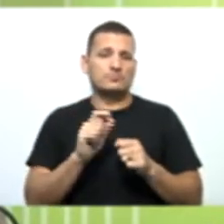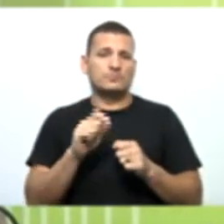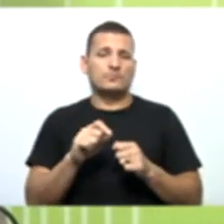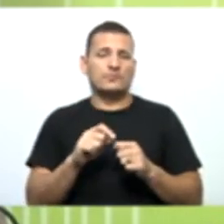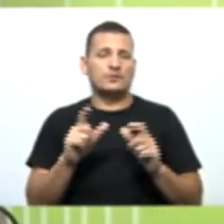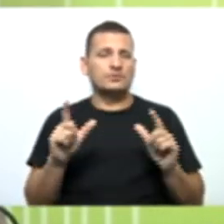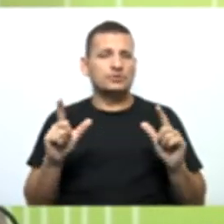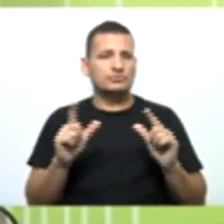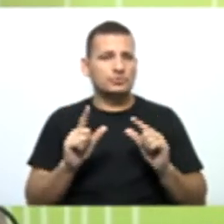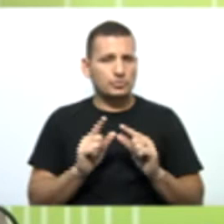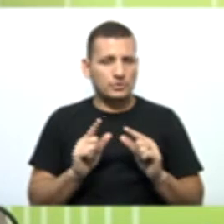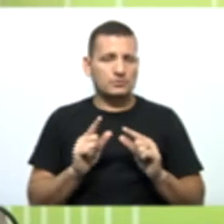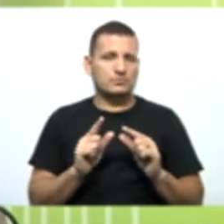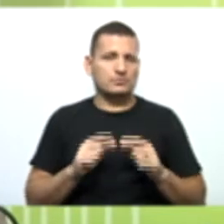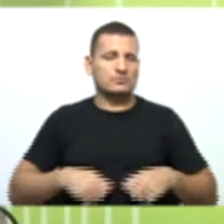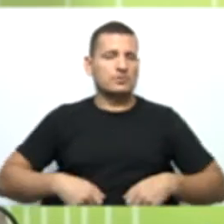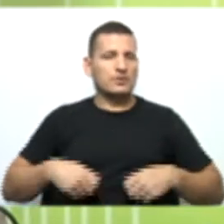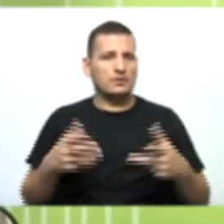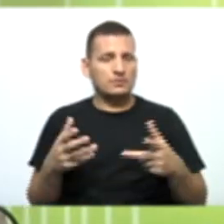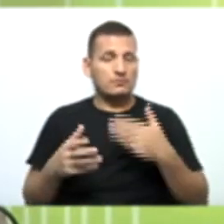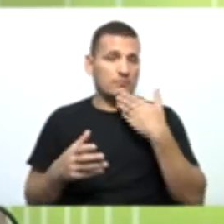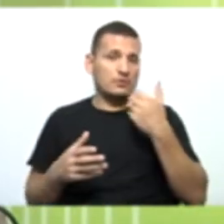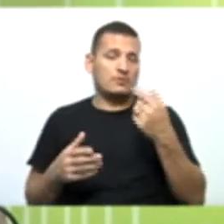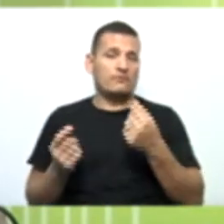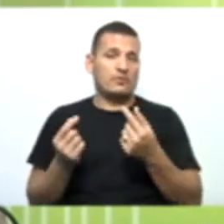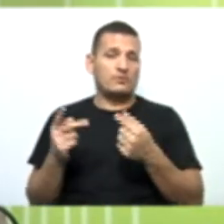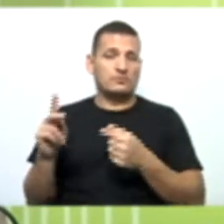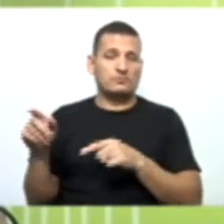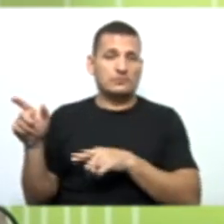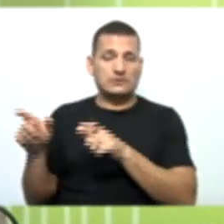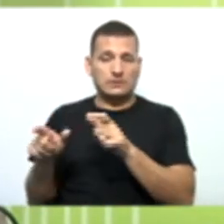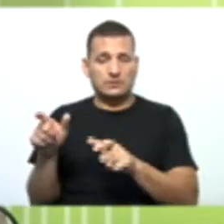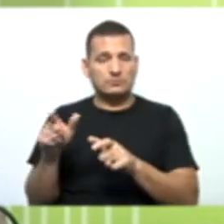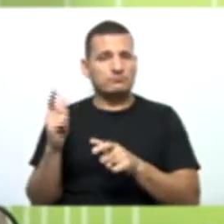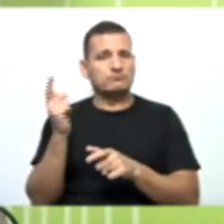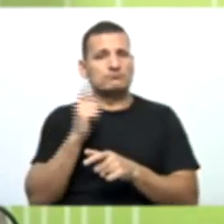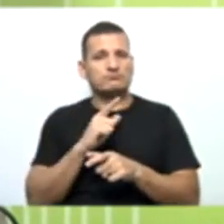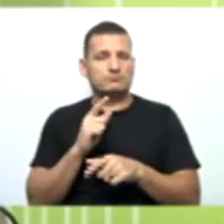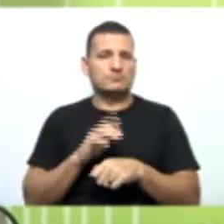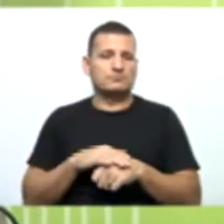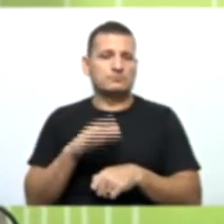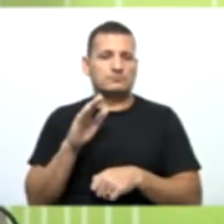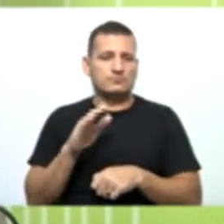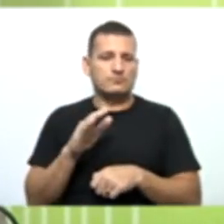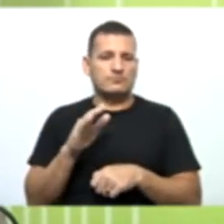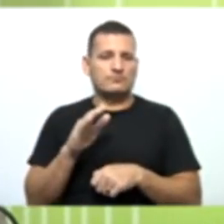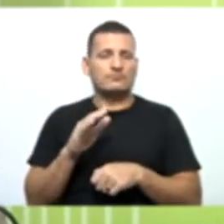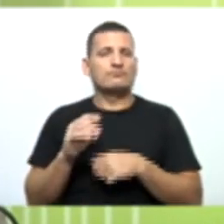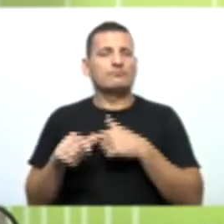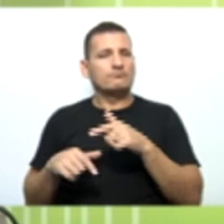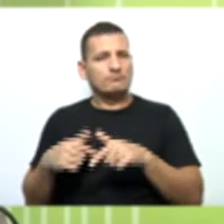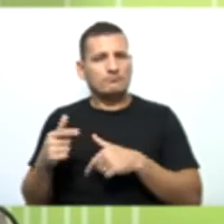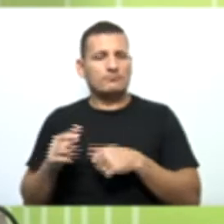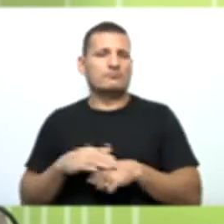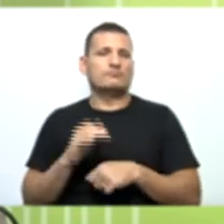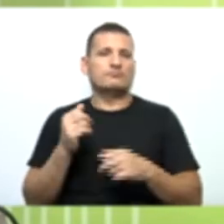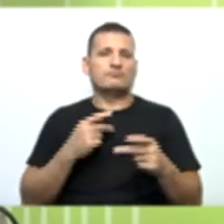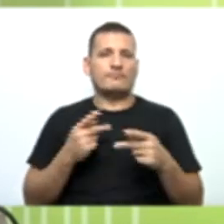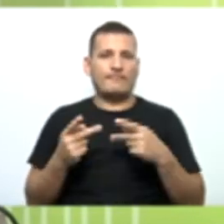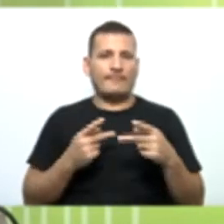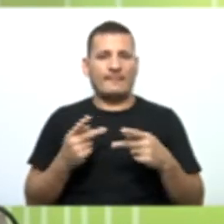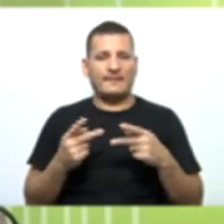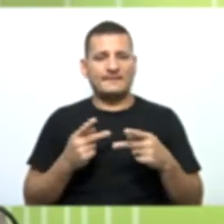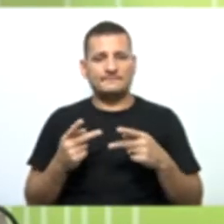custo. Melhorar o valor para o seu cliente e assim conseguir mais serviço, mais projetos, não é